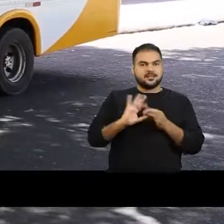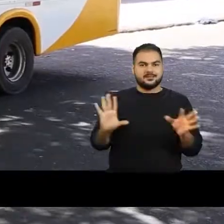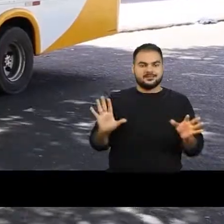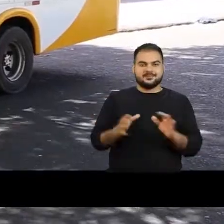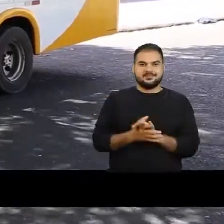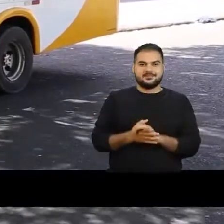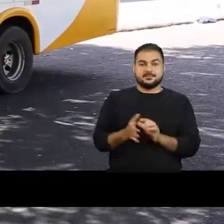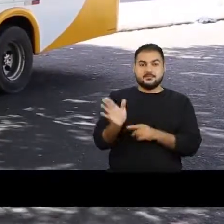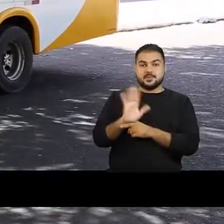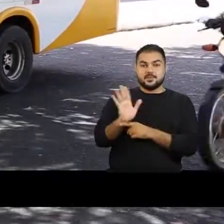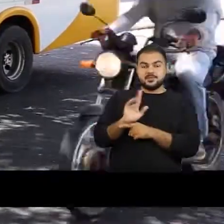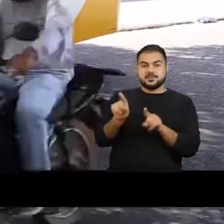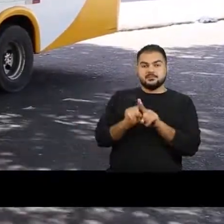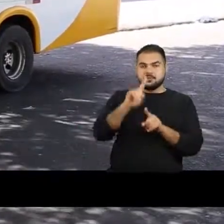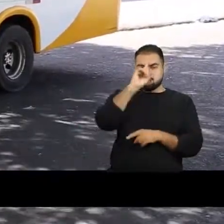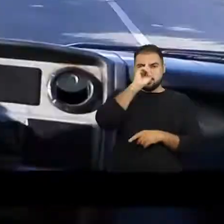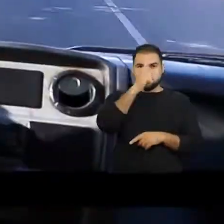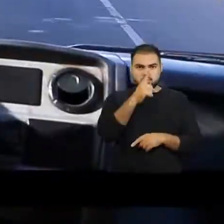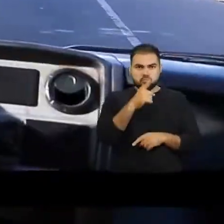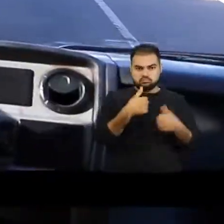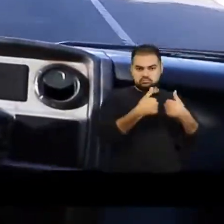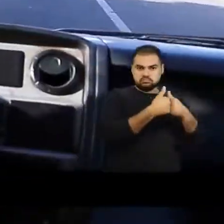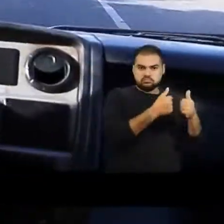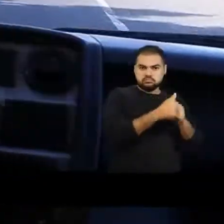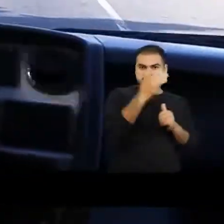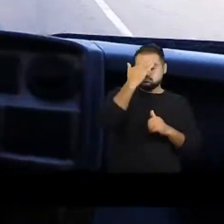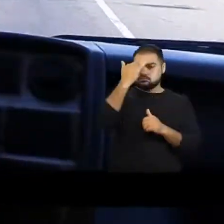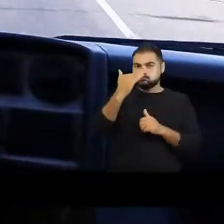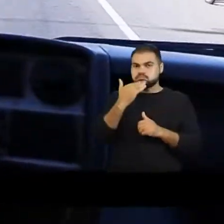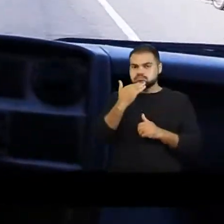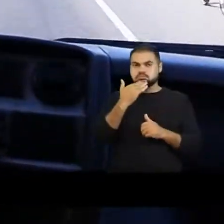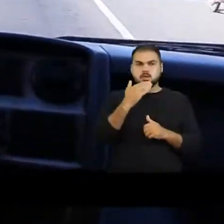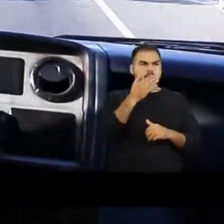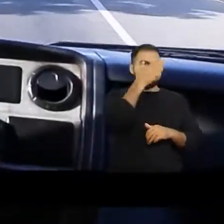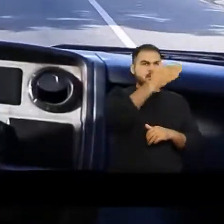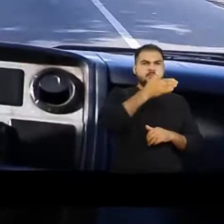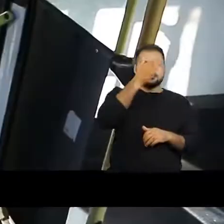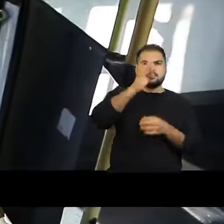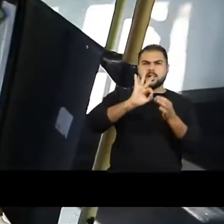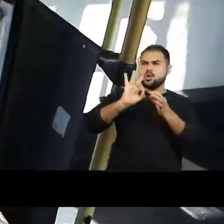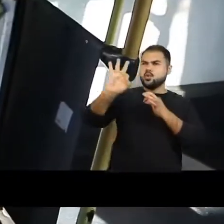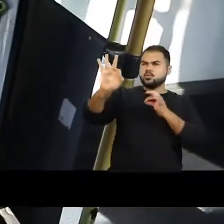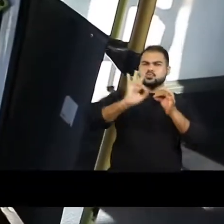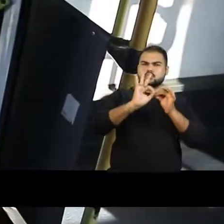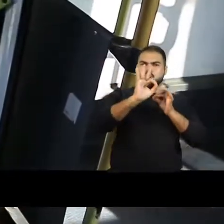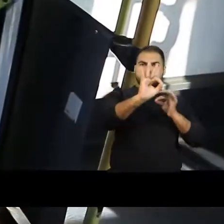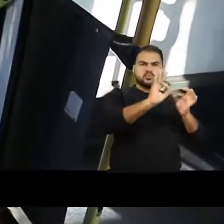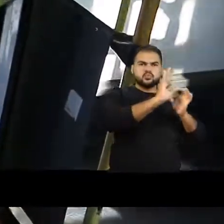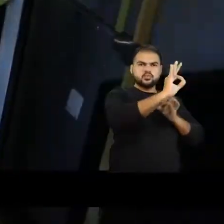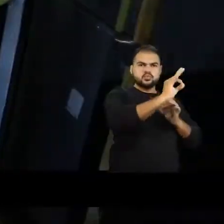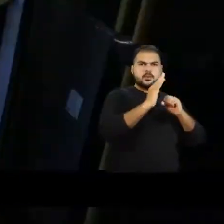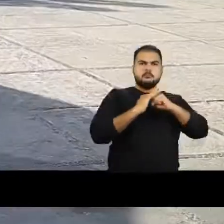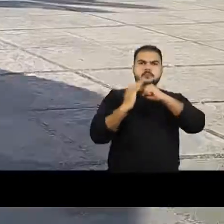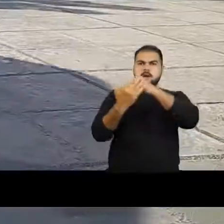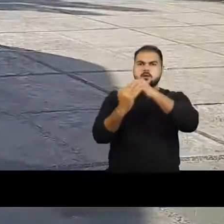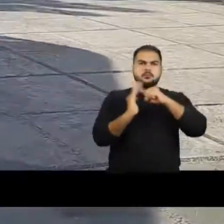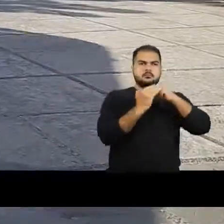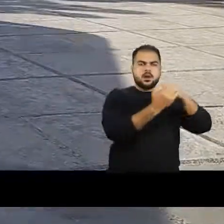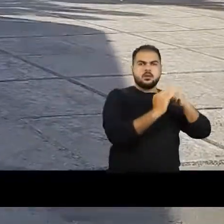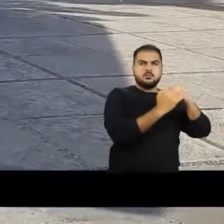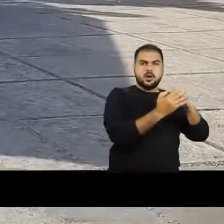Santa também determinou que a cooperativa aumentasse a área atendida no município. E hoje o transporte chega